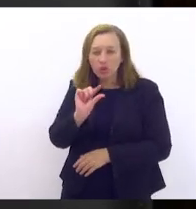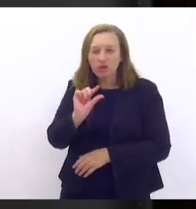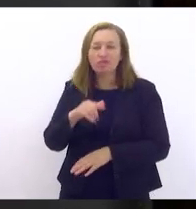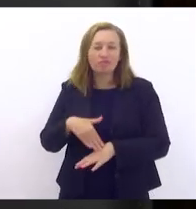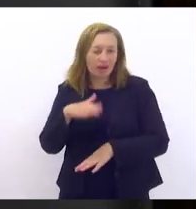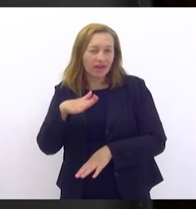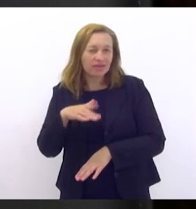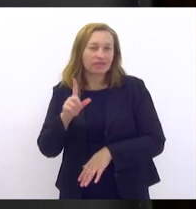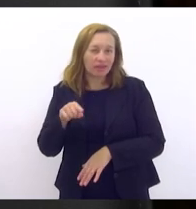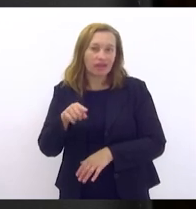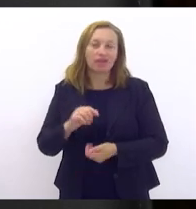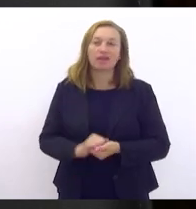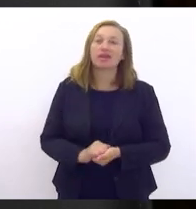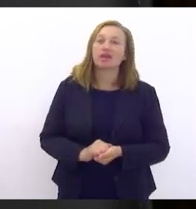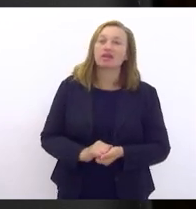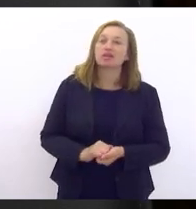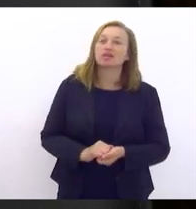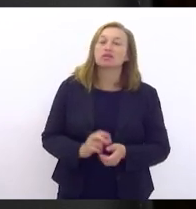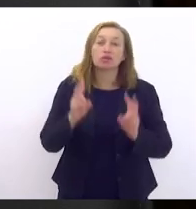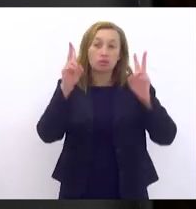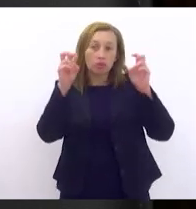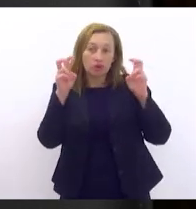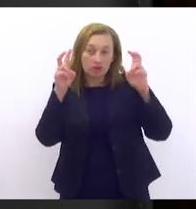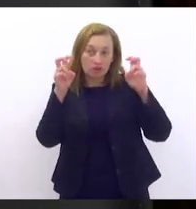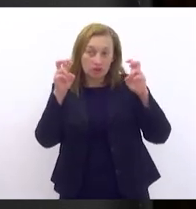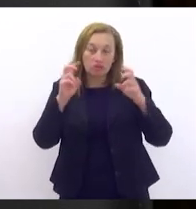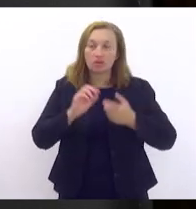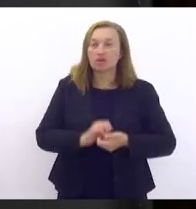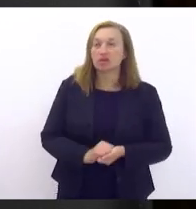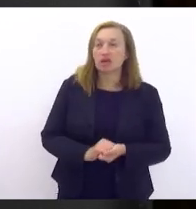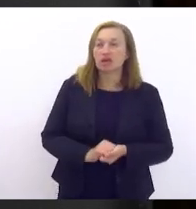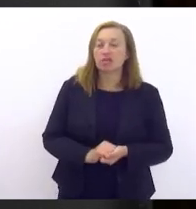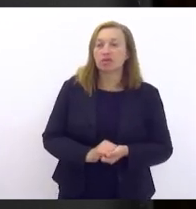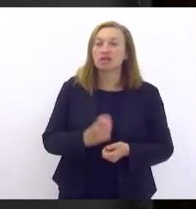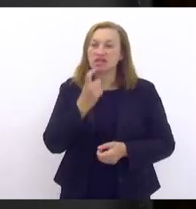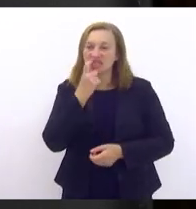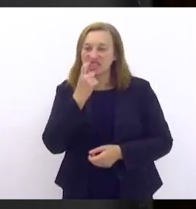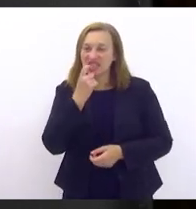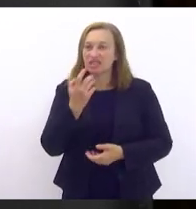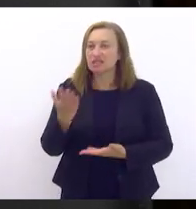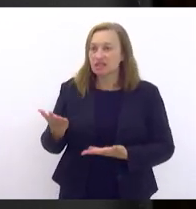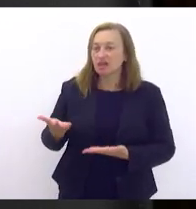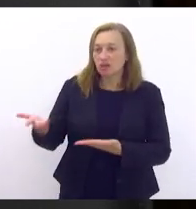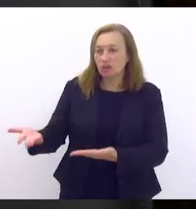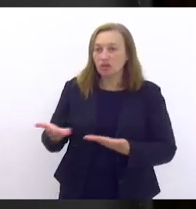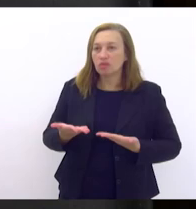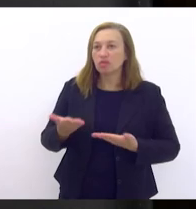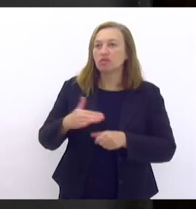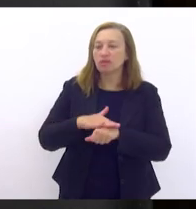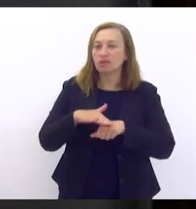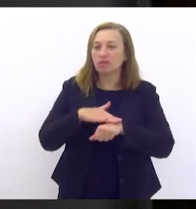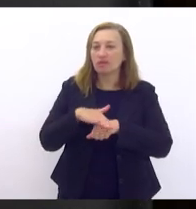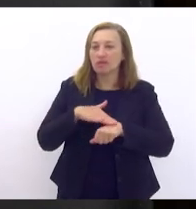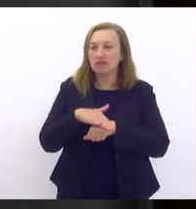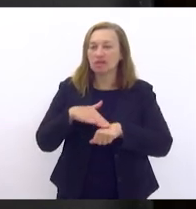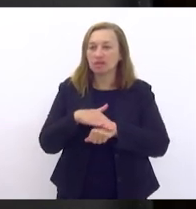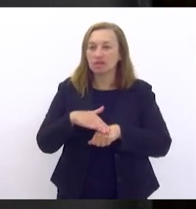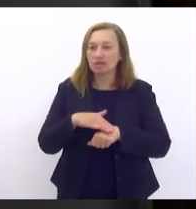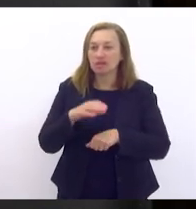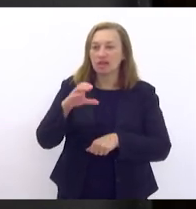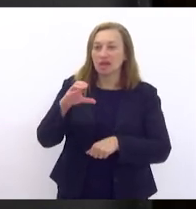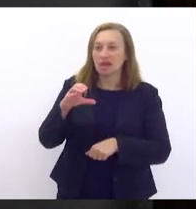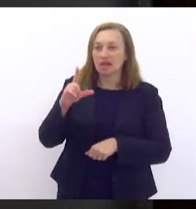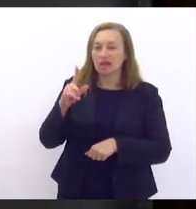né é a respeito da cadeia produtiva do plástico eu queria chamar aqui então para conversar conosco o